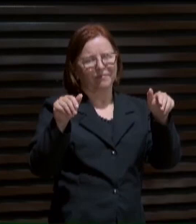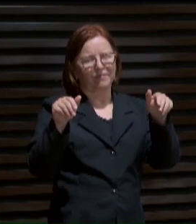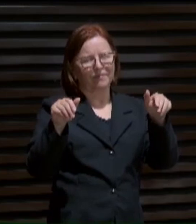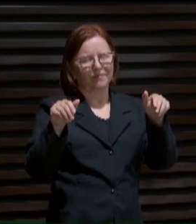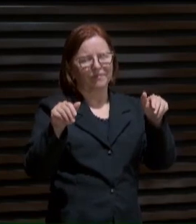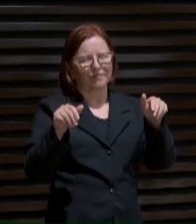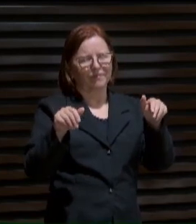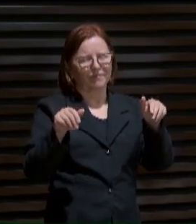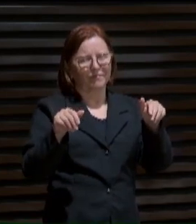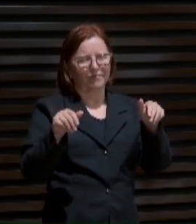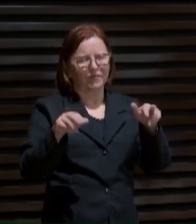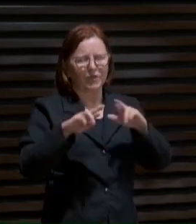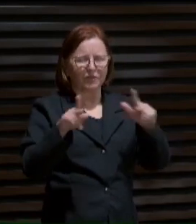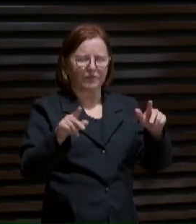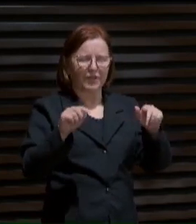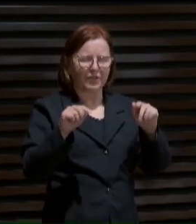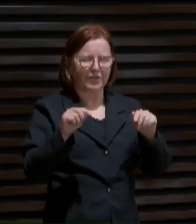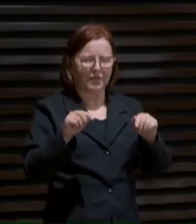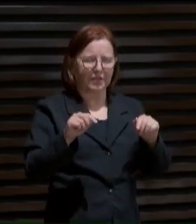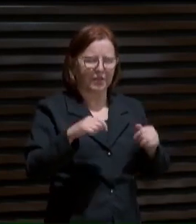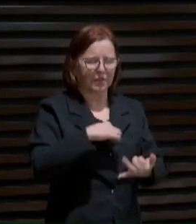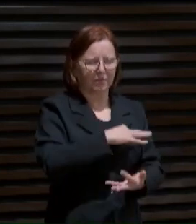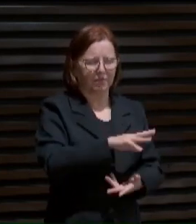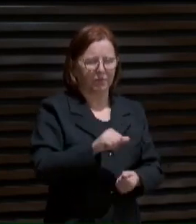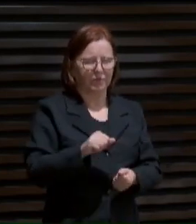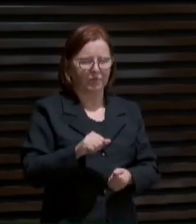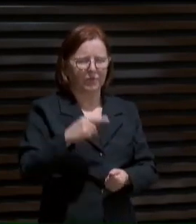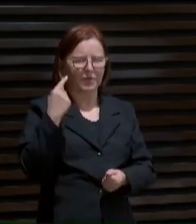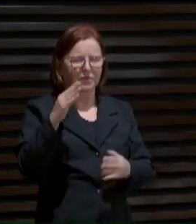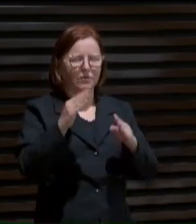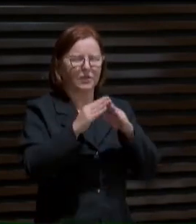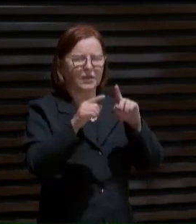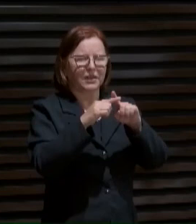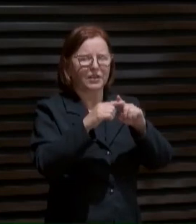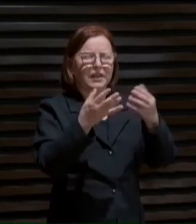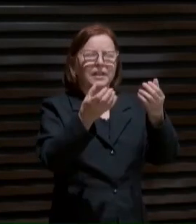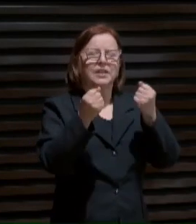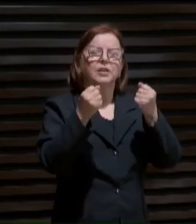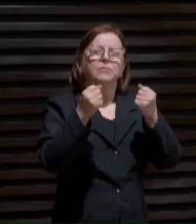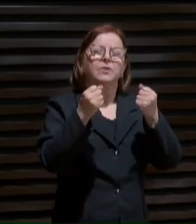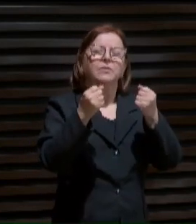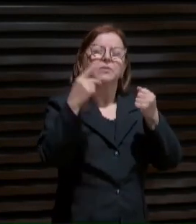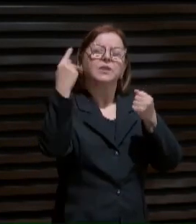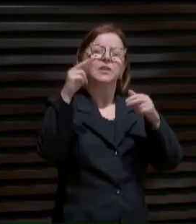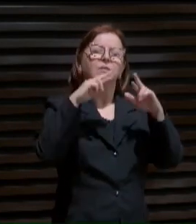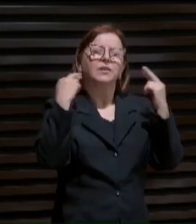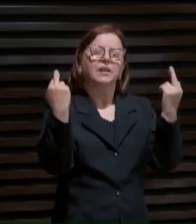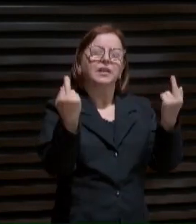dessa estrutura caída deste mundo o que a tua igreja que recebeu esse rendo